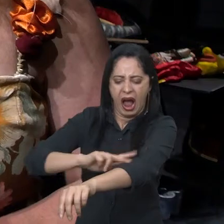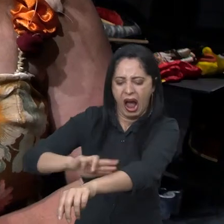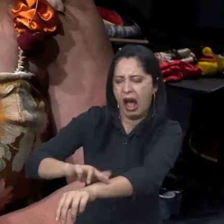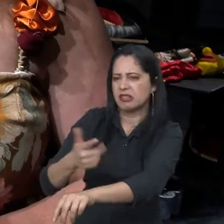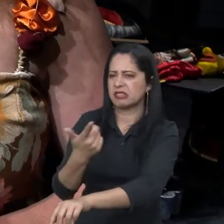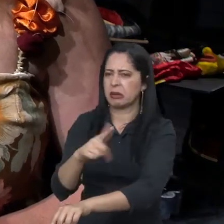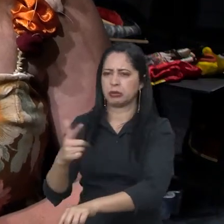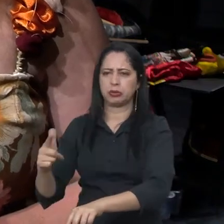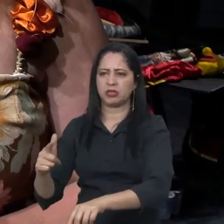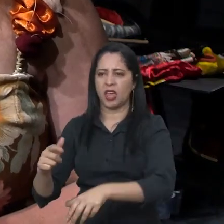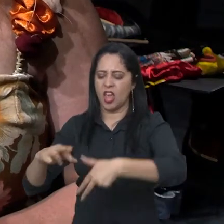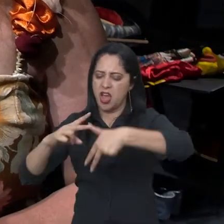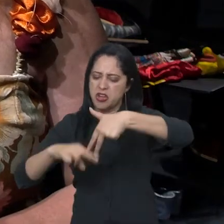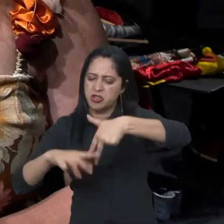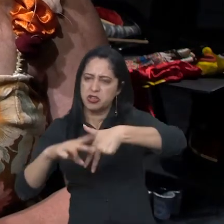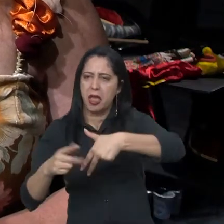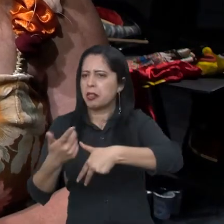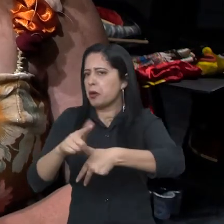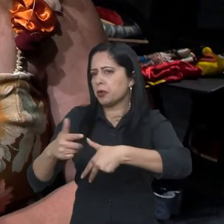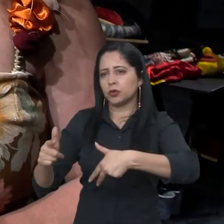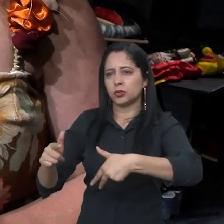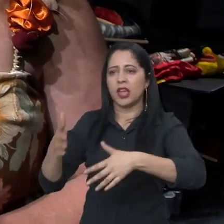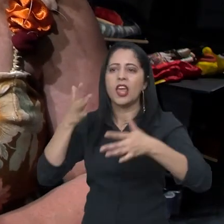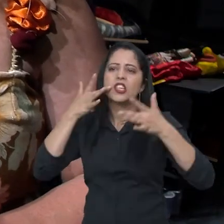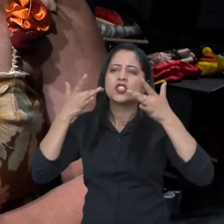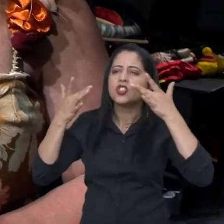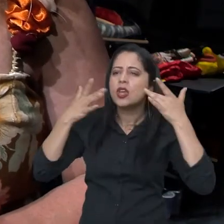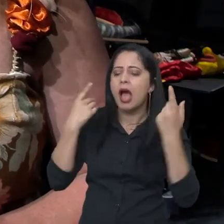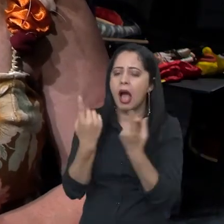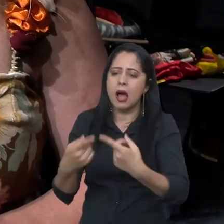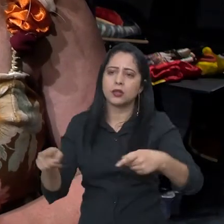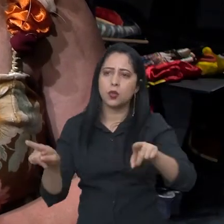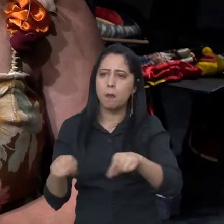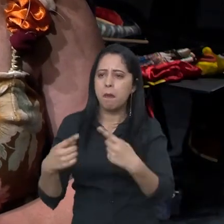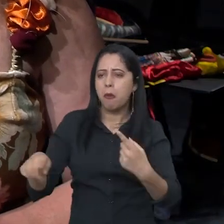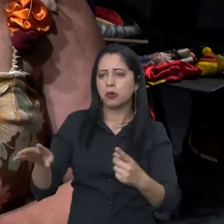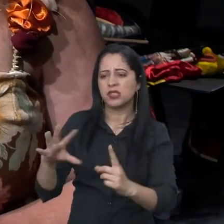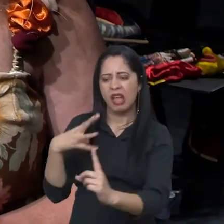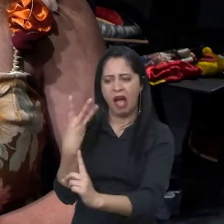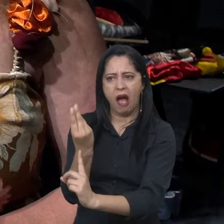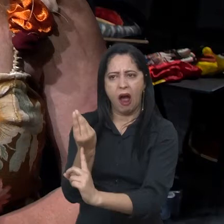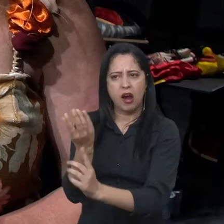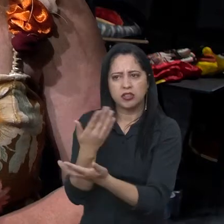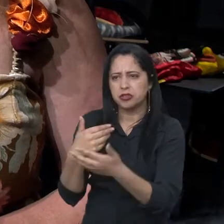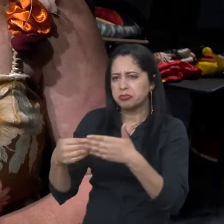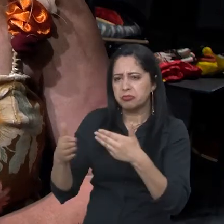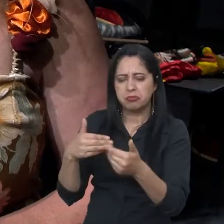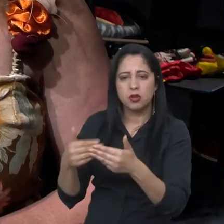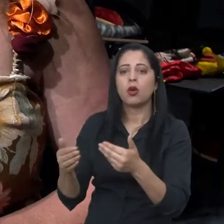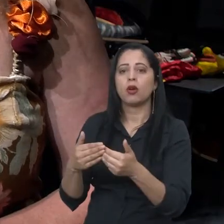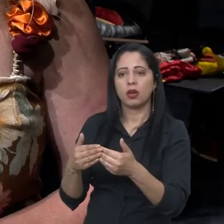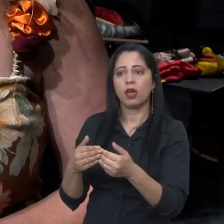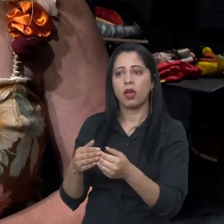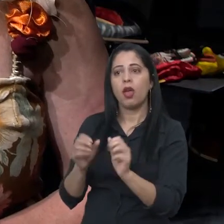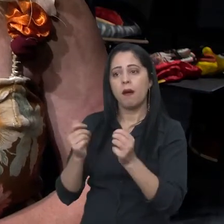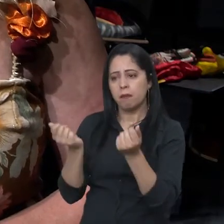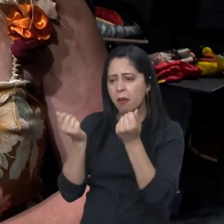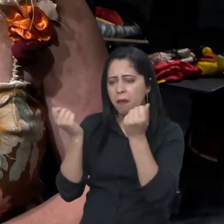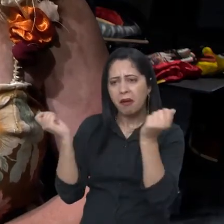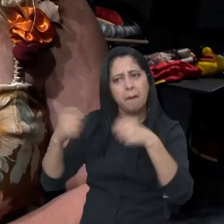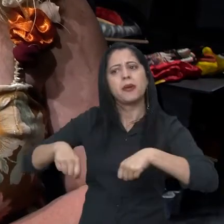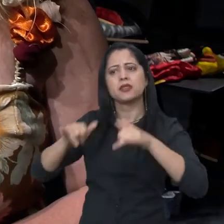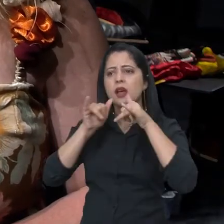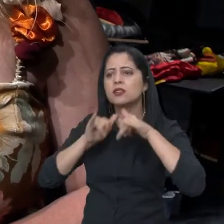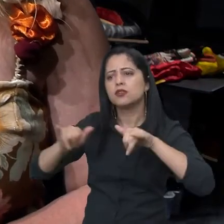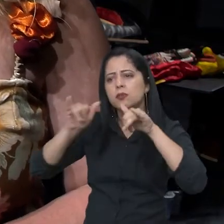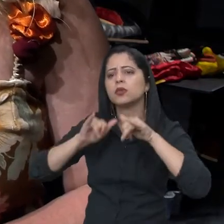raça. E o teatro, a música, qualquer arte, a gente tem essa possibilidade de passar